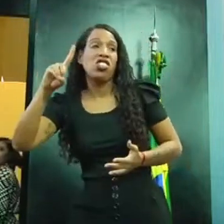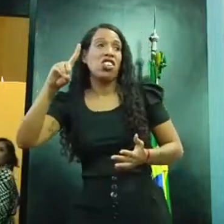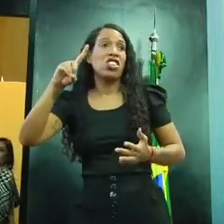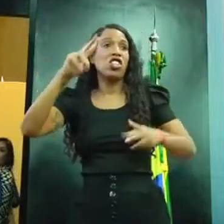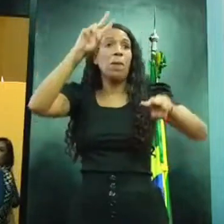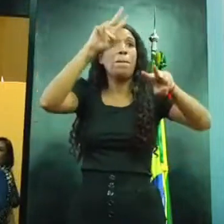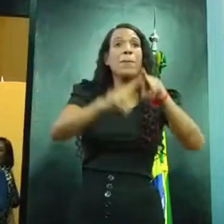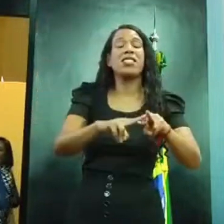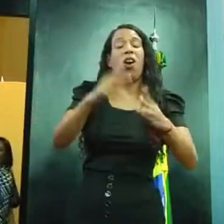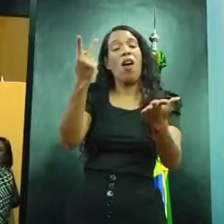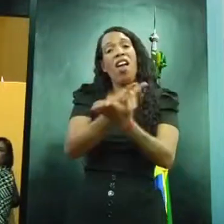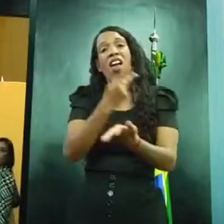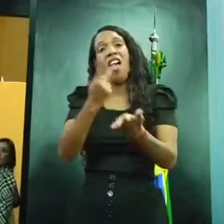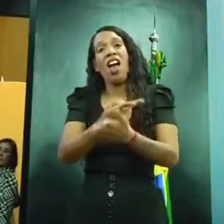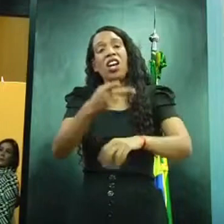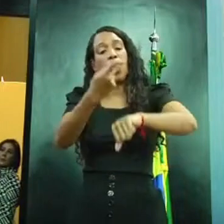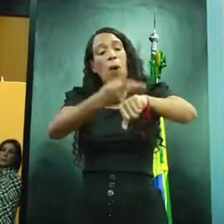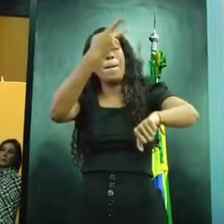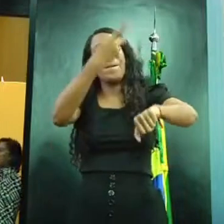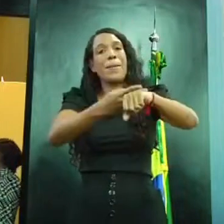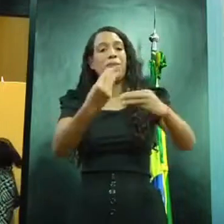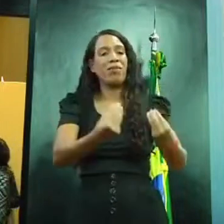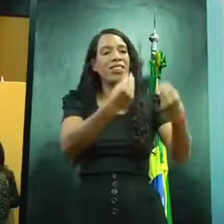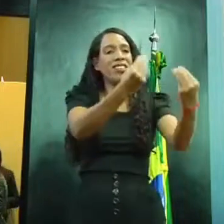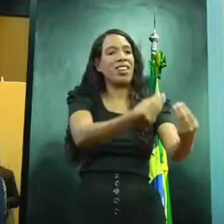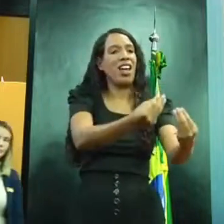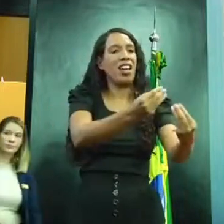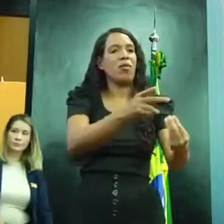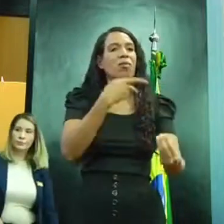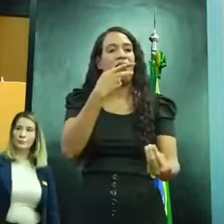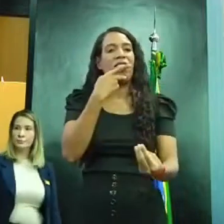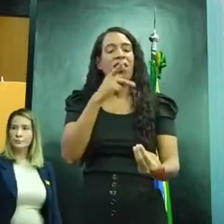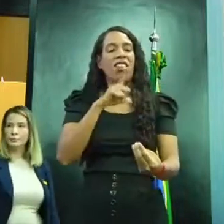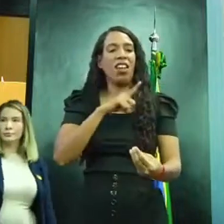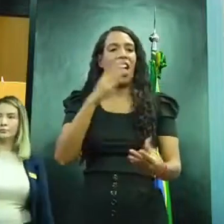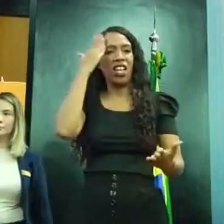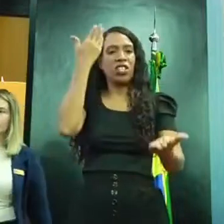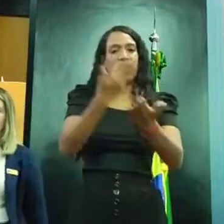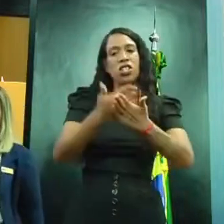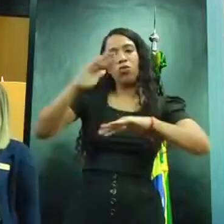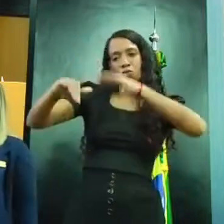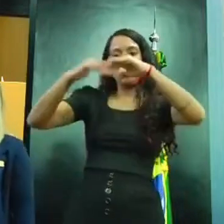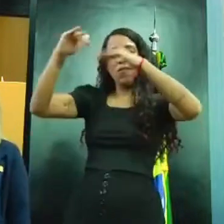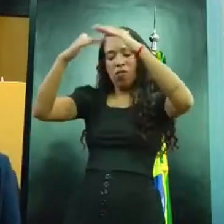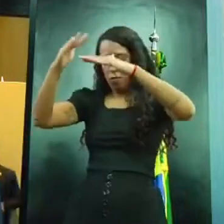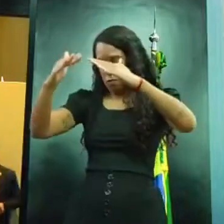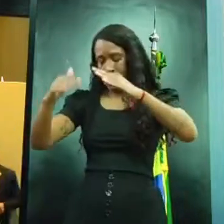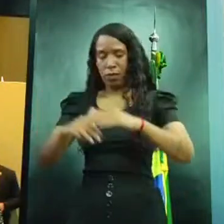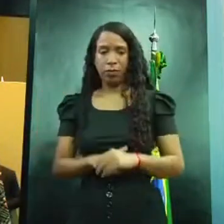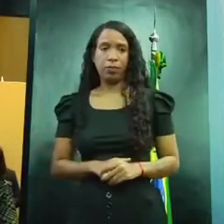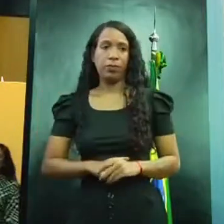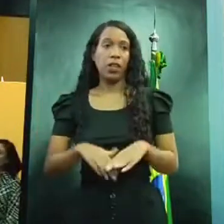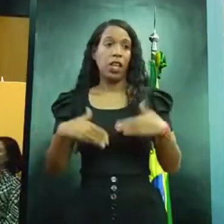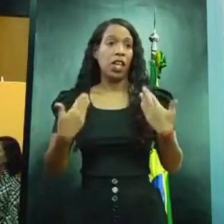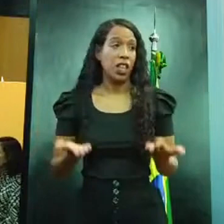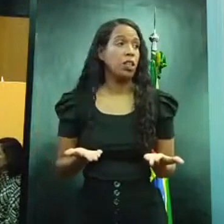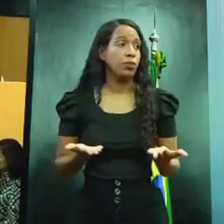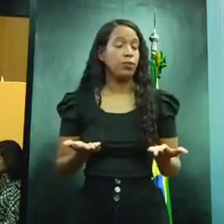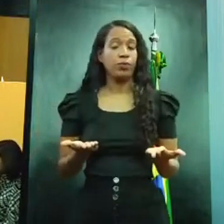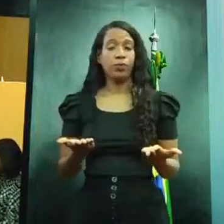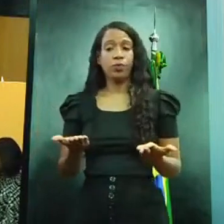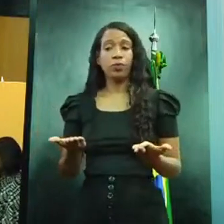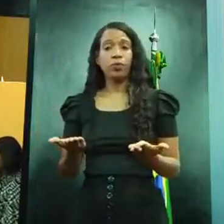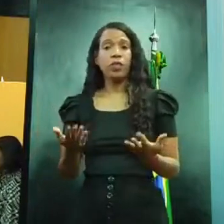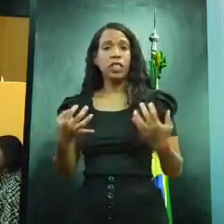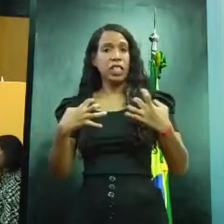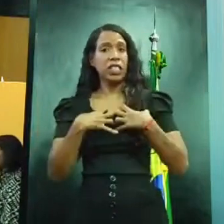injustificável, como prêmio pela sua aposta no desenvolvimento. Então